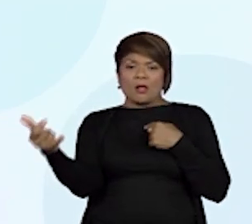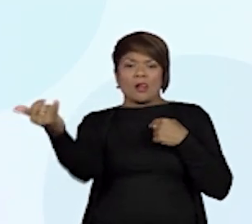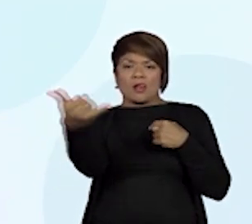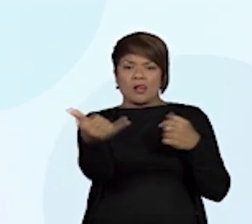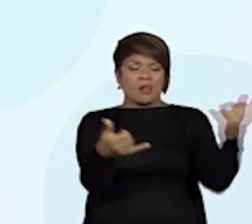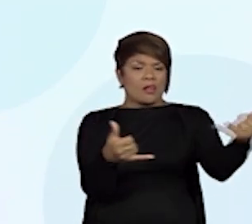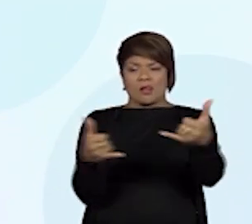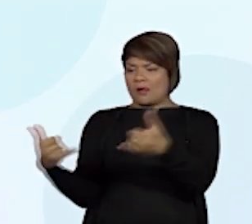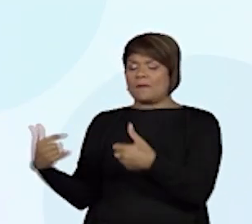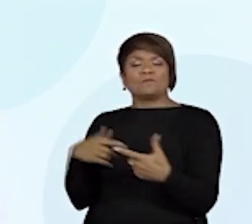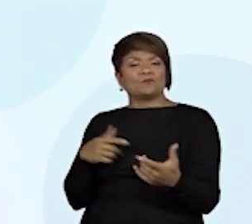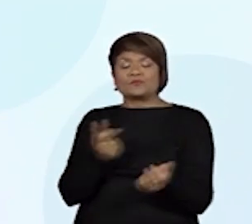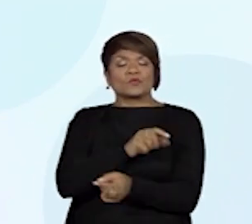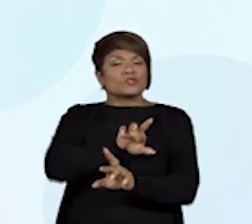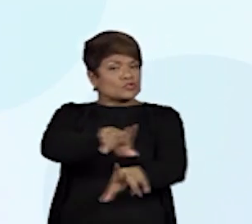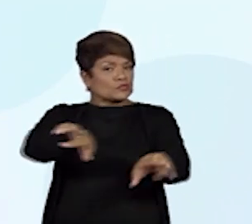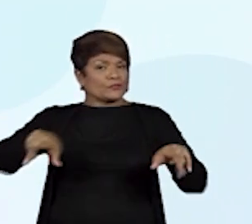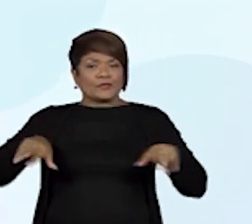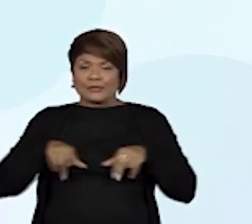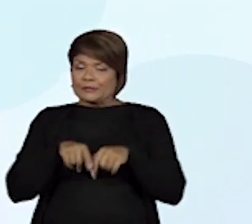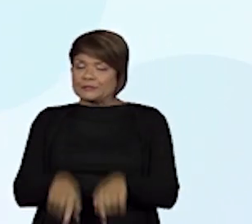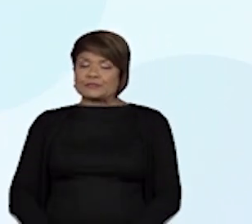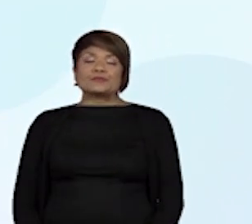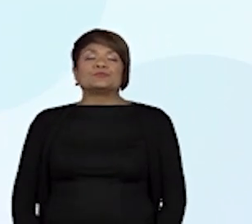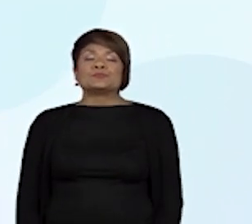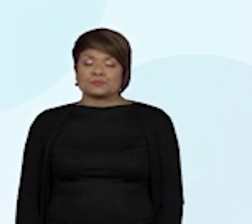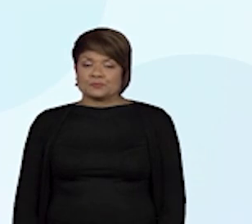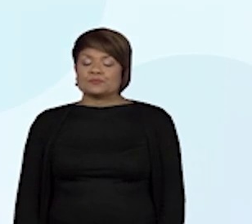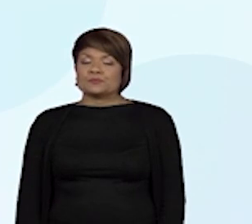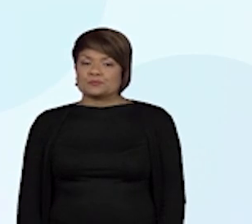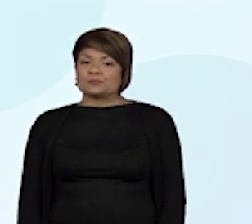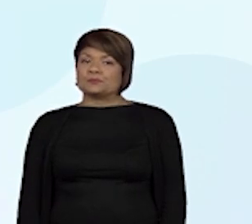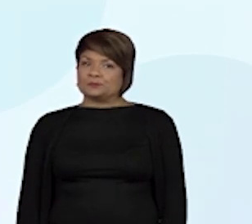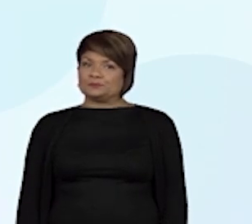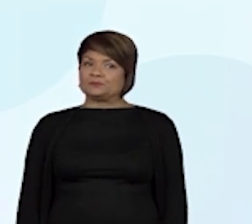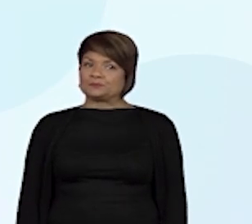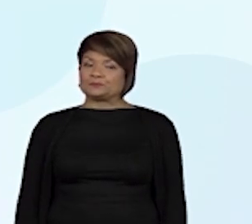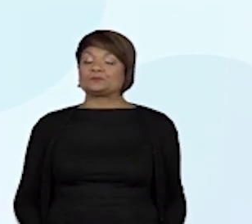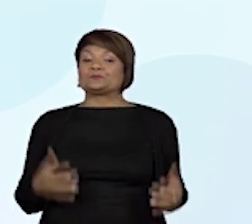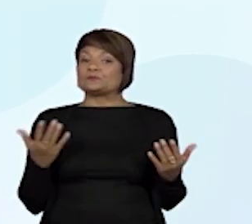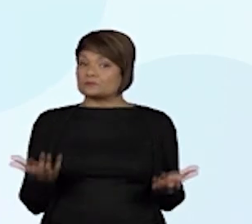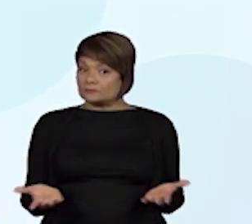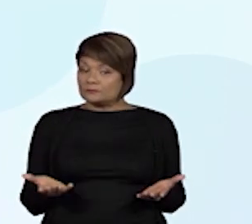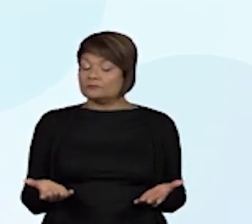a perspectiva de diferentes personagens, né, professora? Pode, e aí